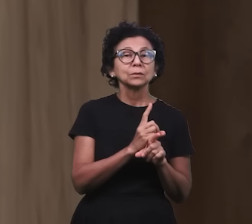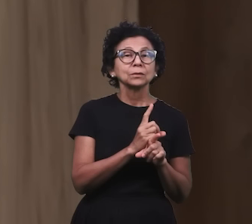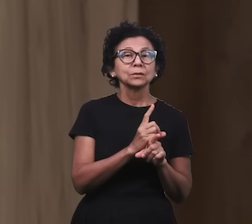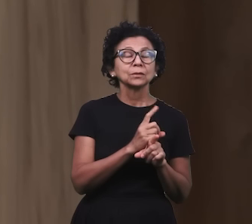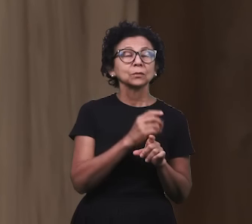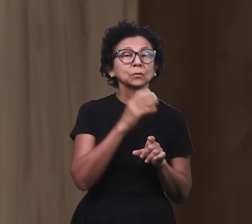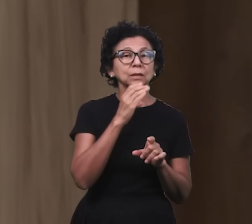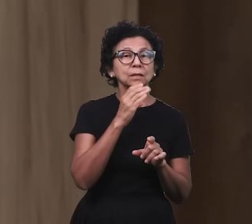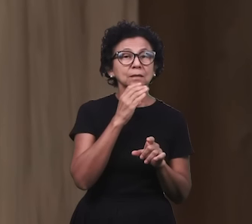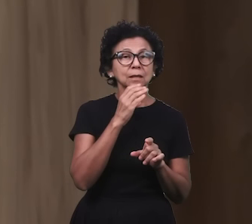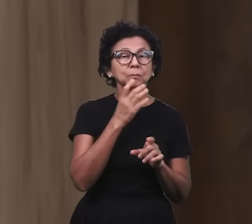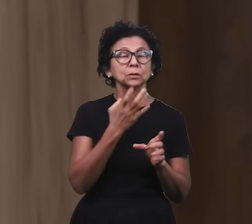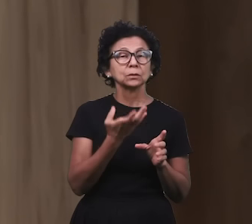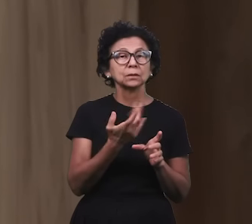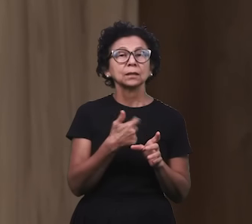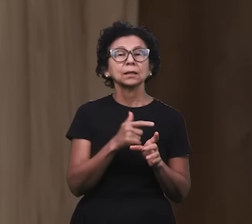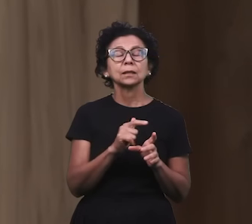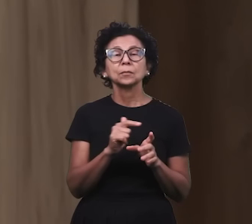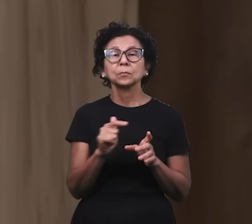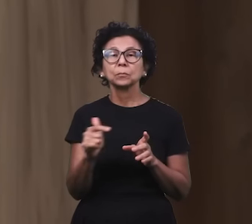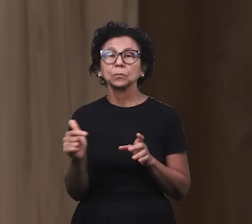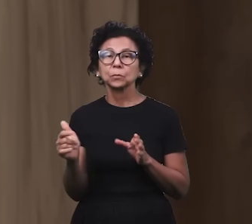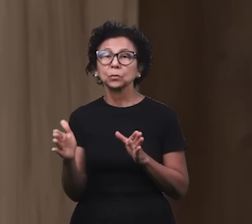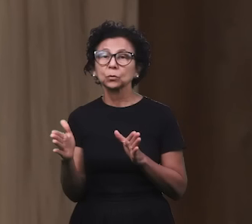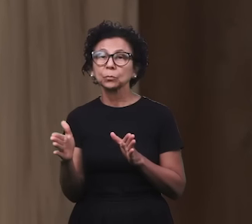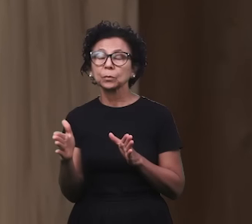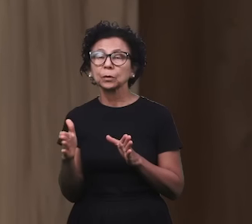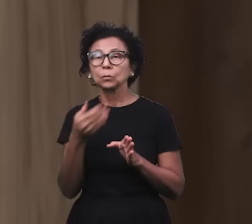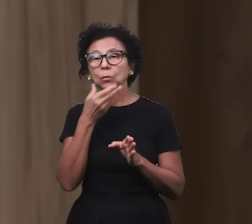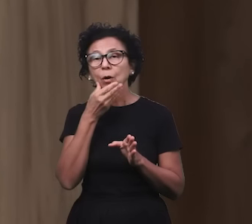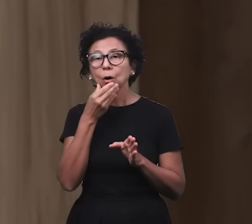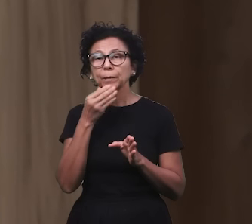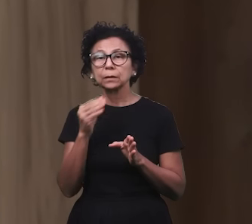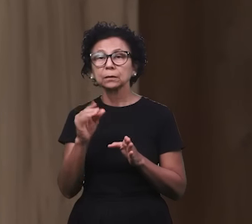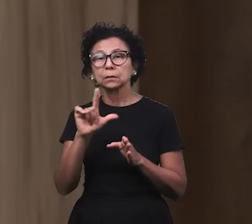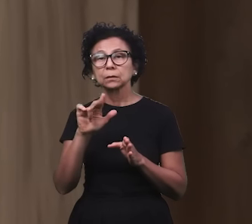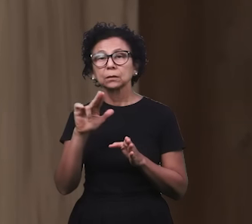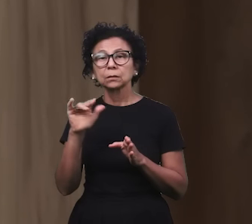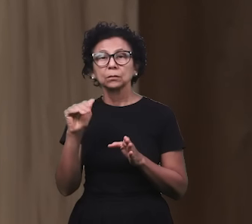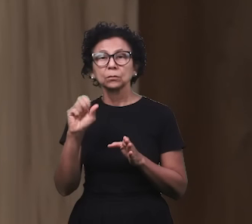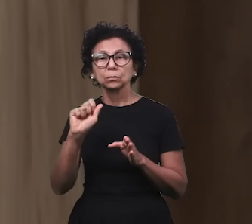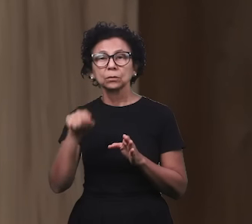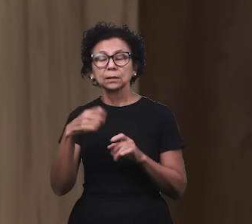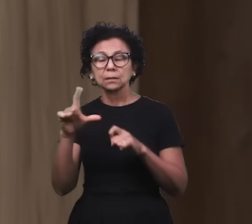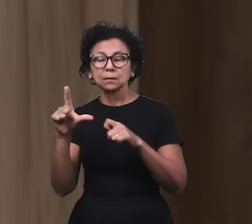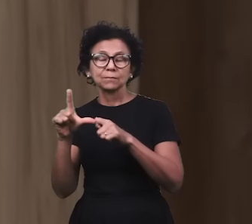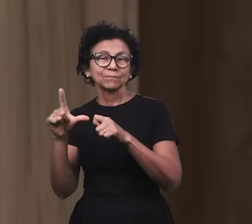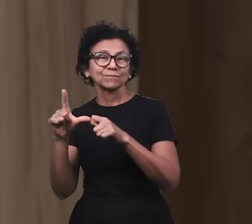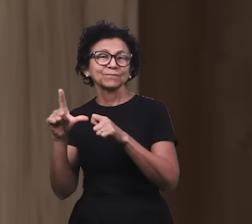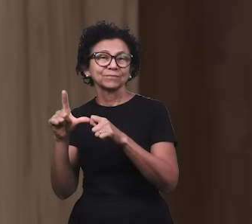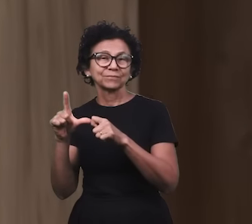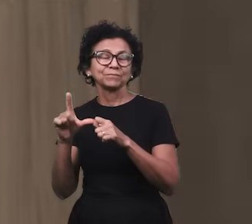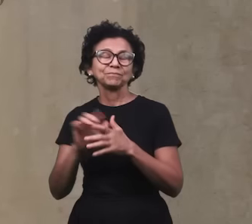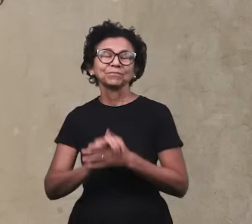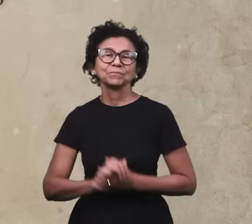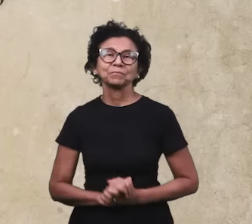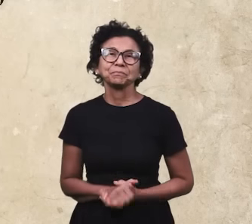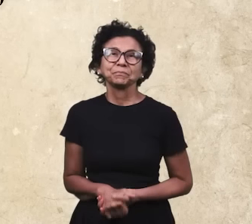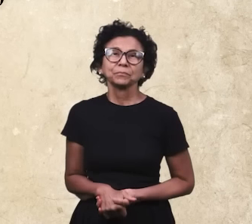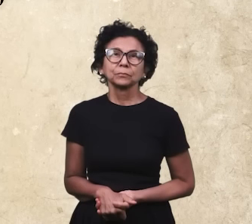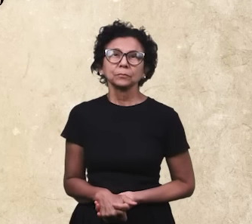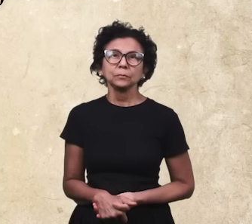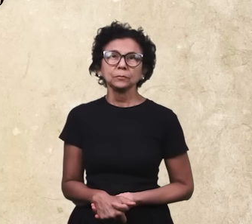Então, o texto que nós lemos como a abertura desse episódio, e diz assim, e